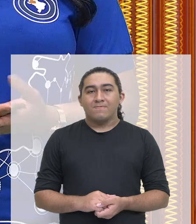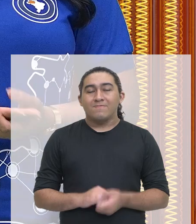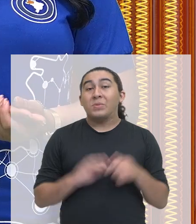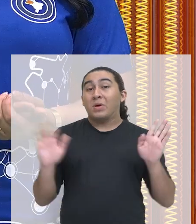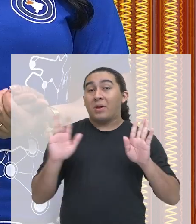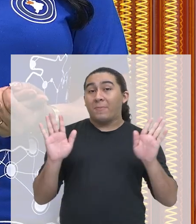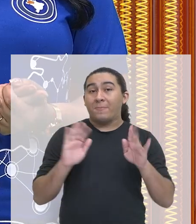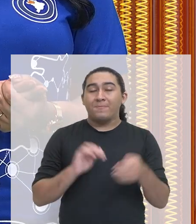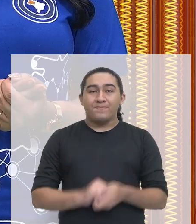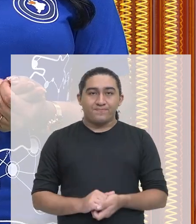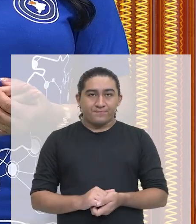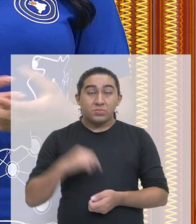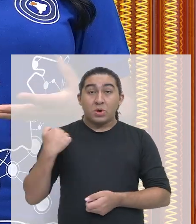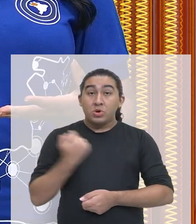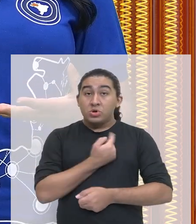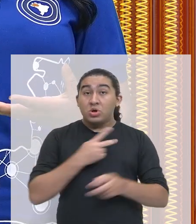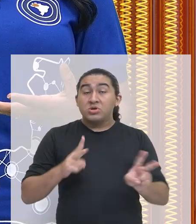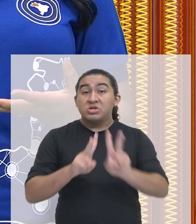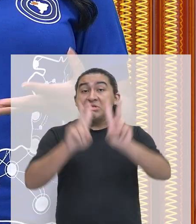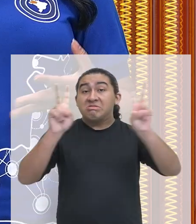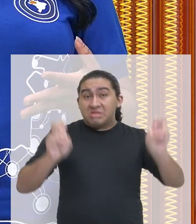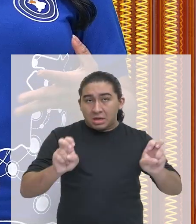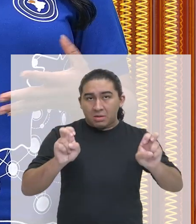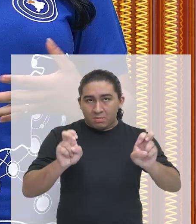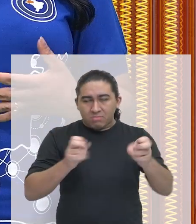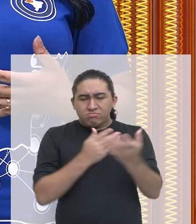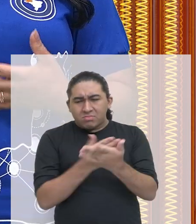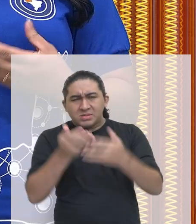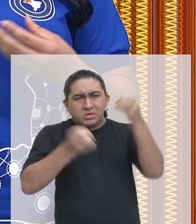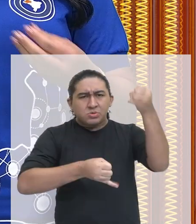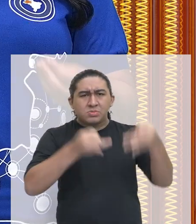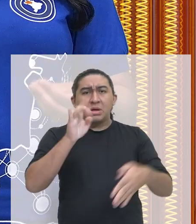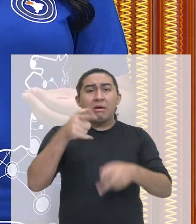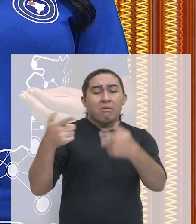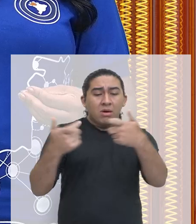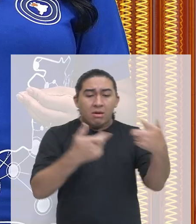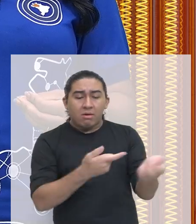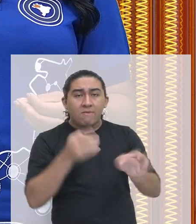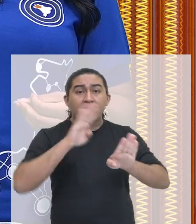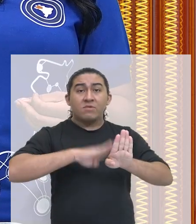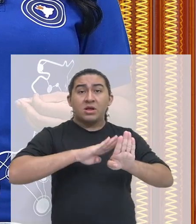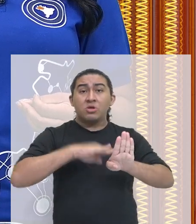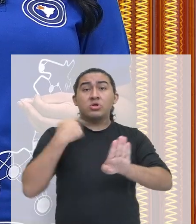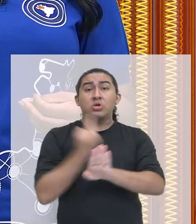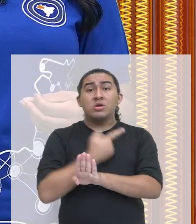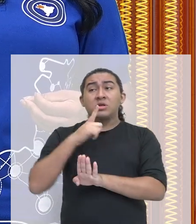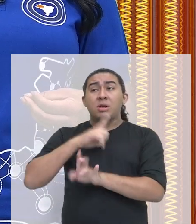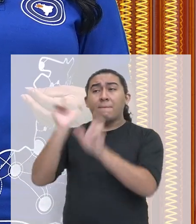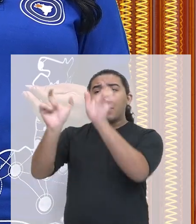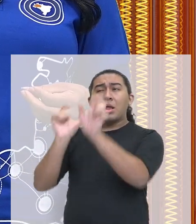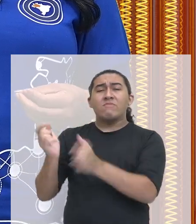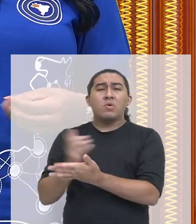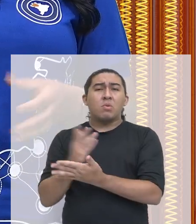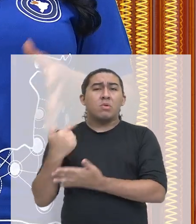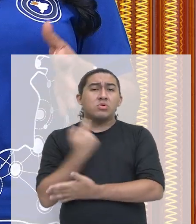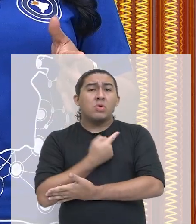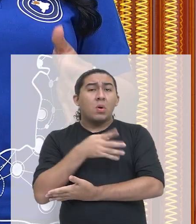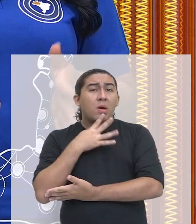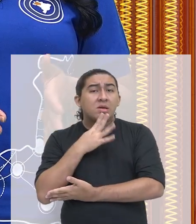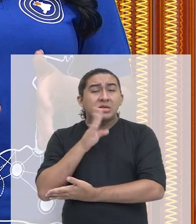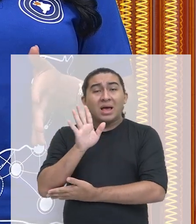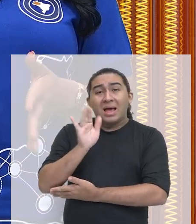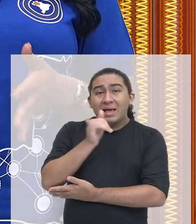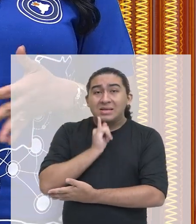Olá, queridos! Quando nós falamos de Guerra Fria, vem à nossa mente algumas palavras que nós já ouvimos por aí, né? Como, por exemplo,